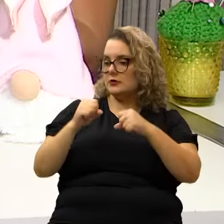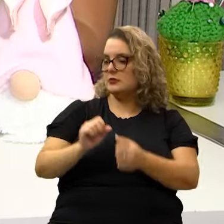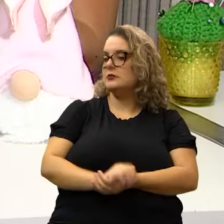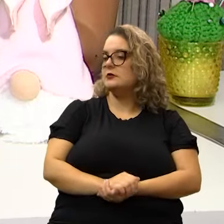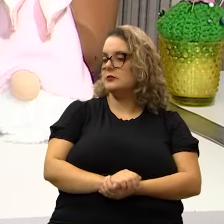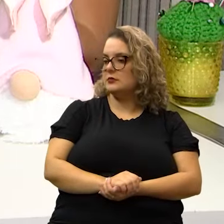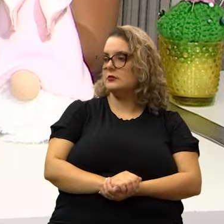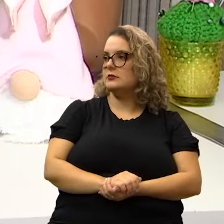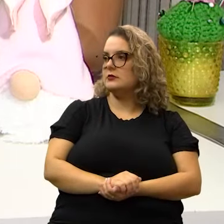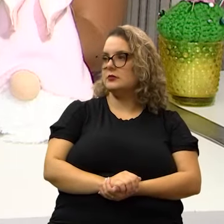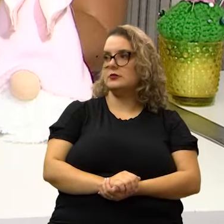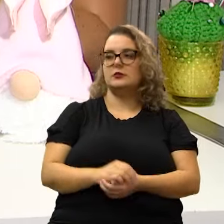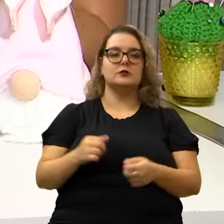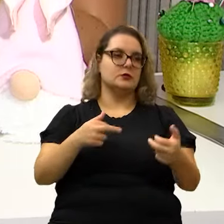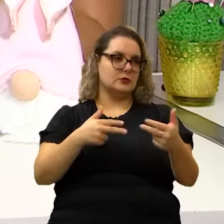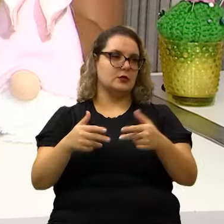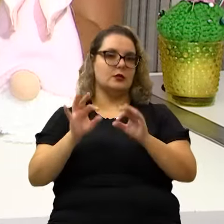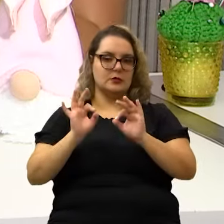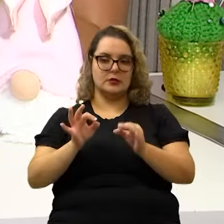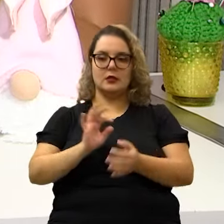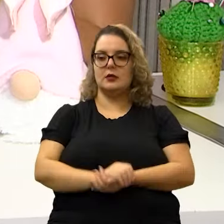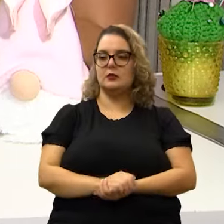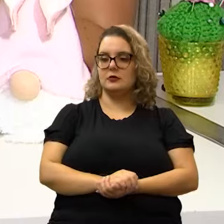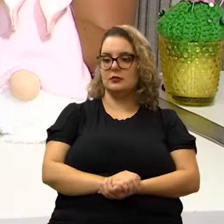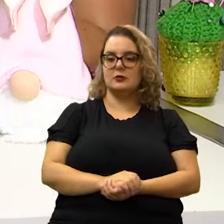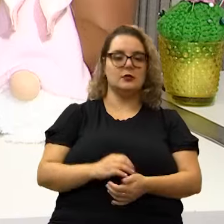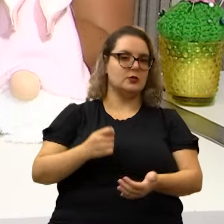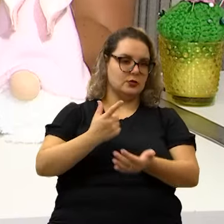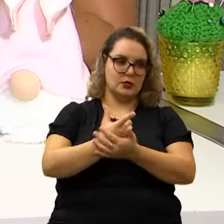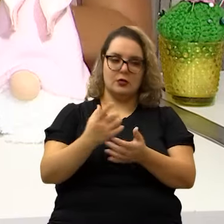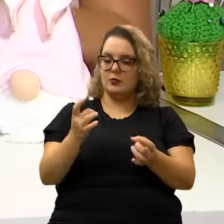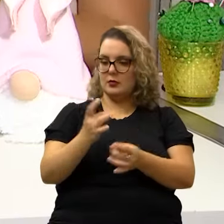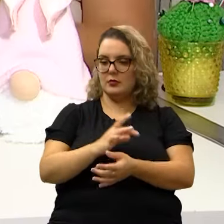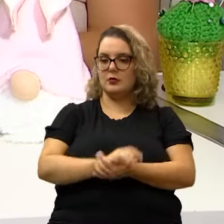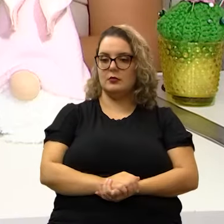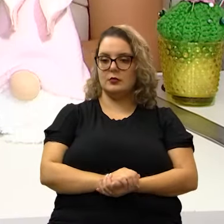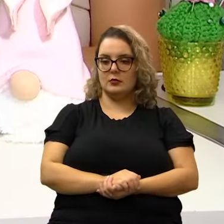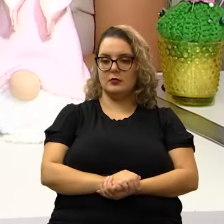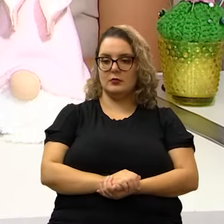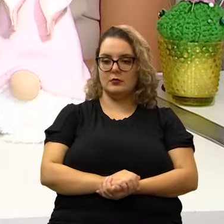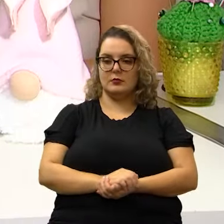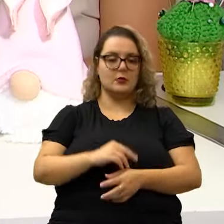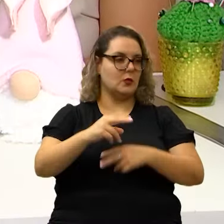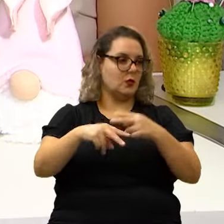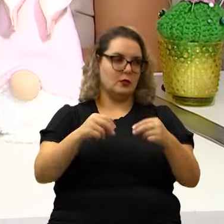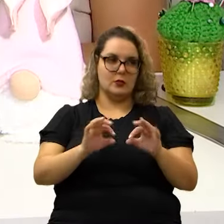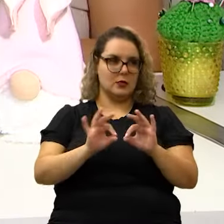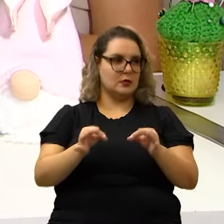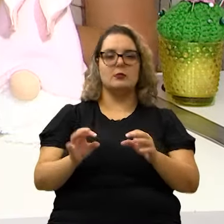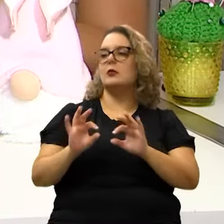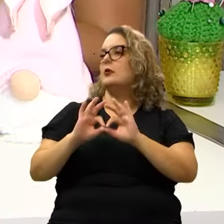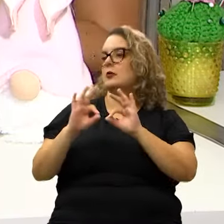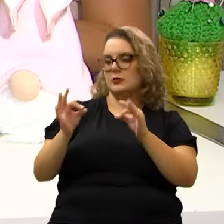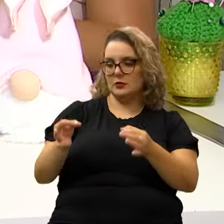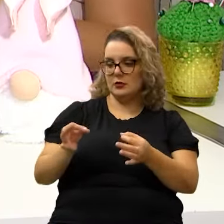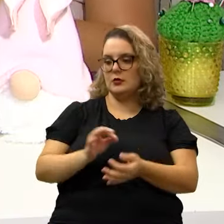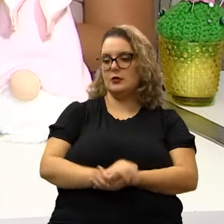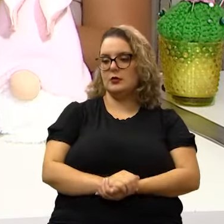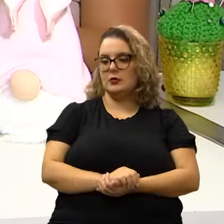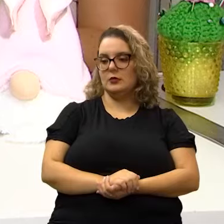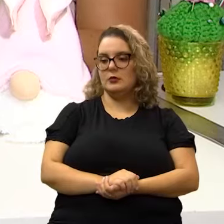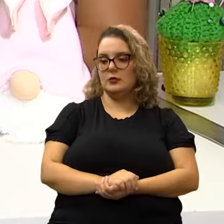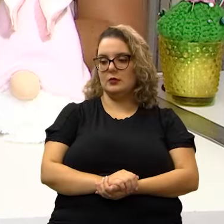já deixar um padrão, né, um tamanho já pronto, já pode comprar ele pronto. Mas é um laço simples. Um laço simples. Vou fazer um também do